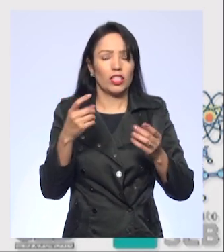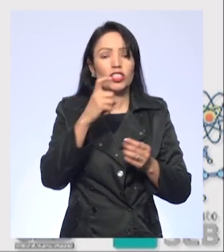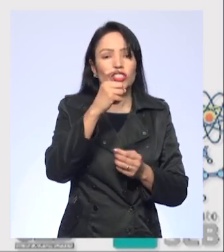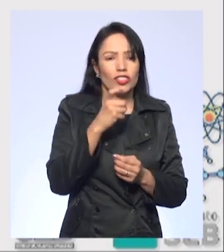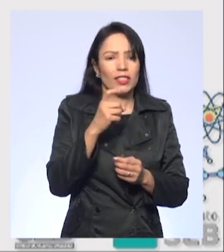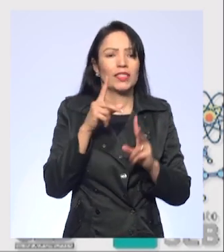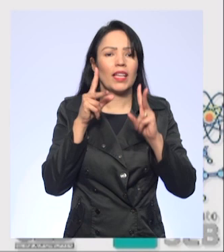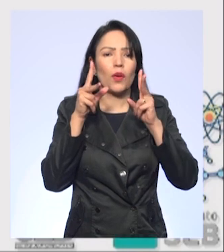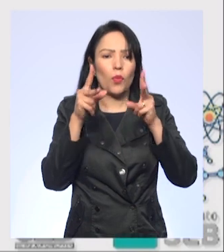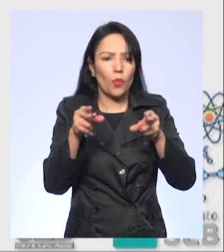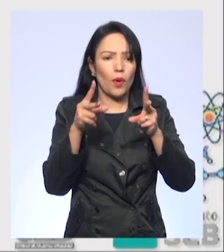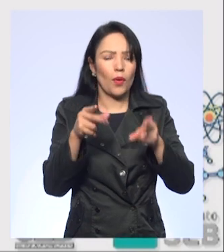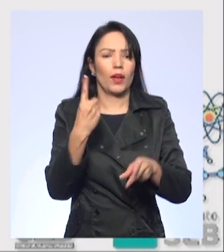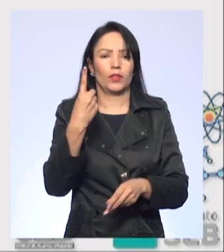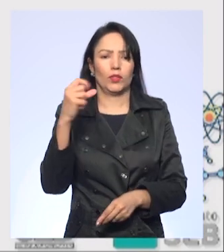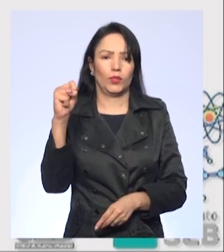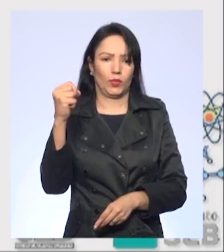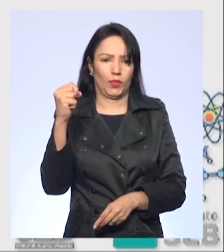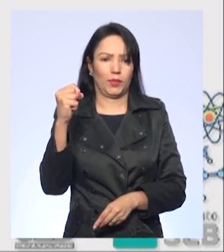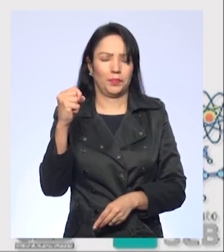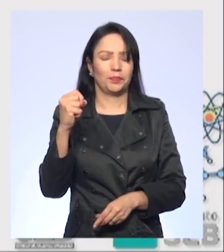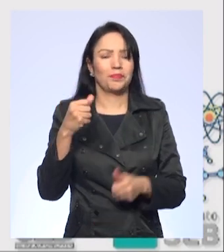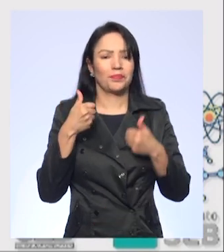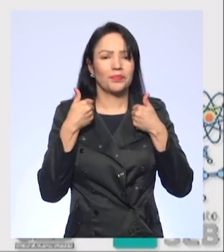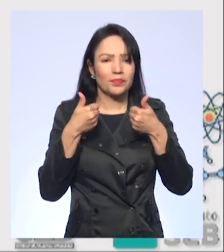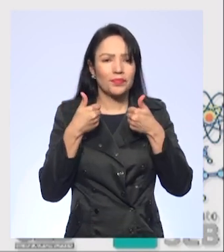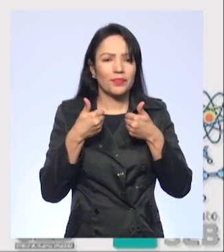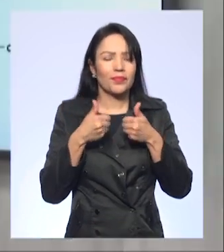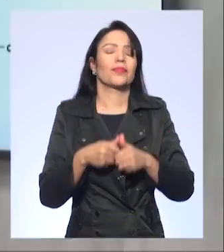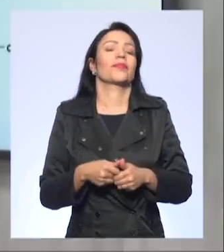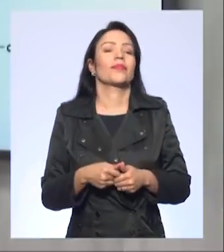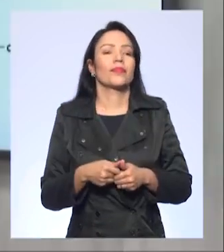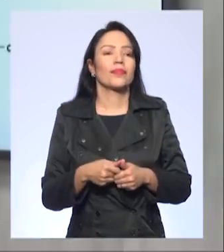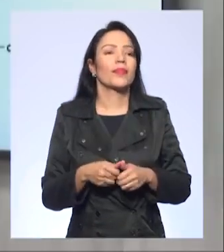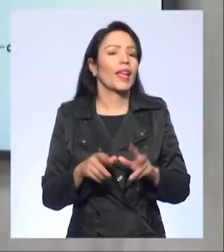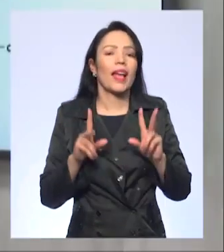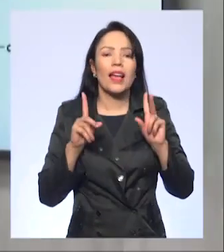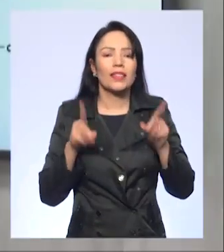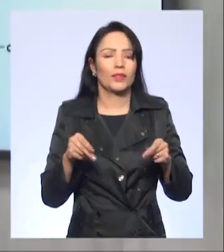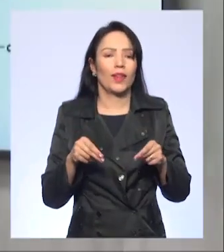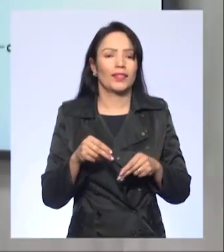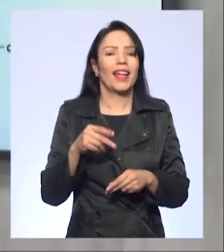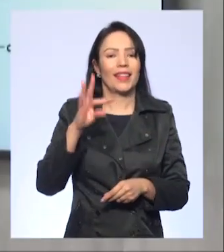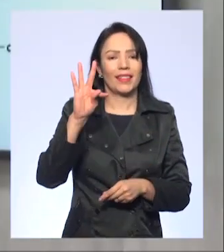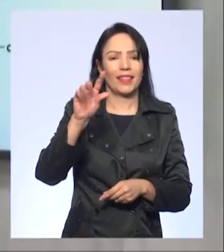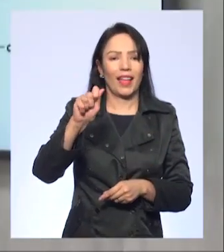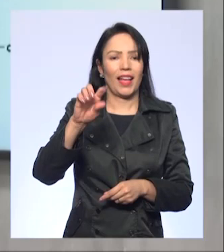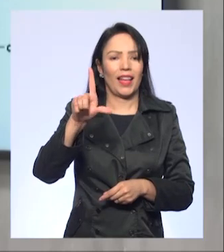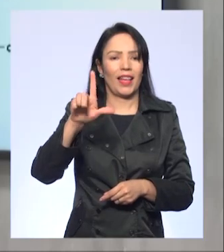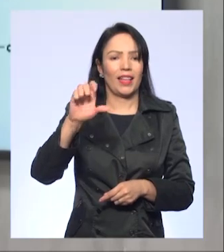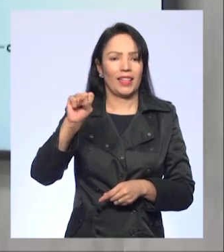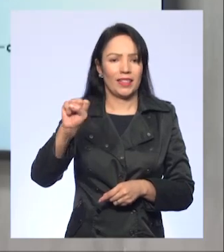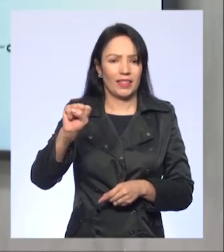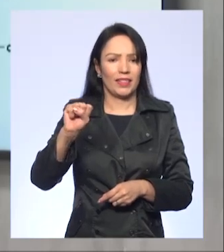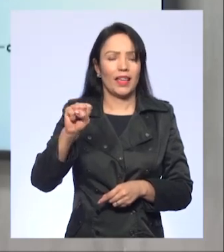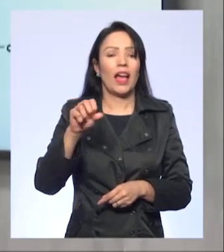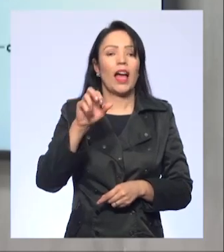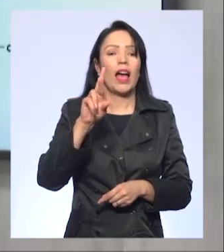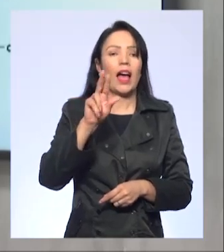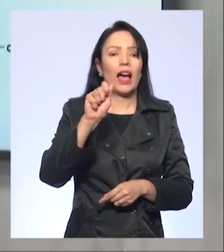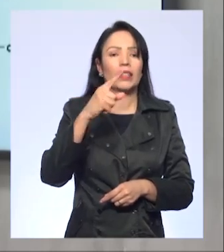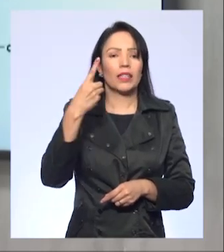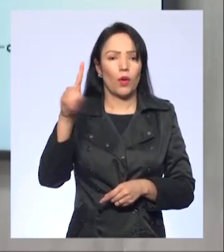o x vai dar 18, tá? Esse é o teorema de Tales. Razão